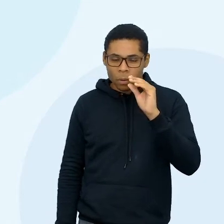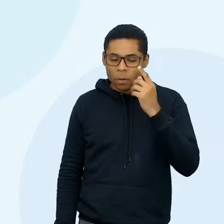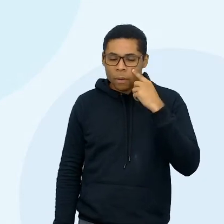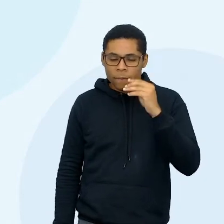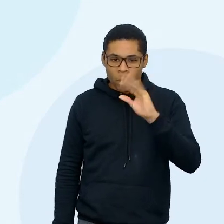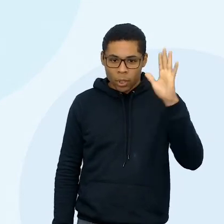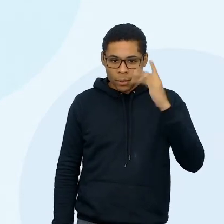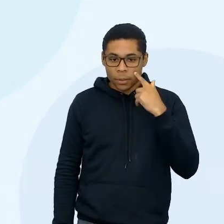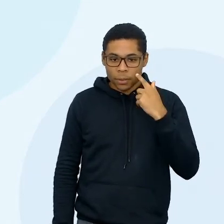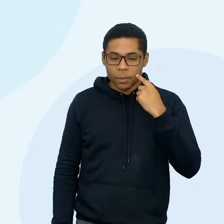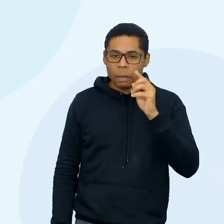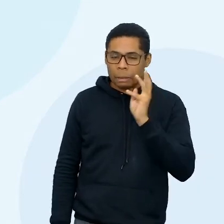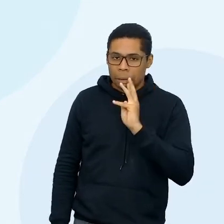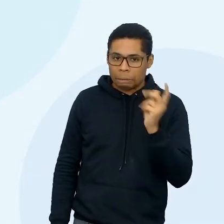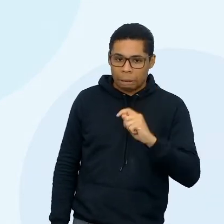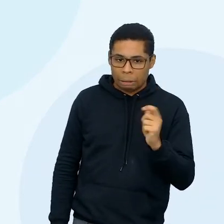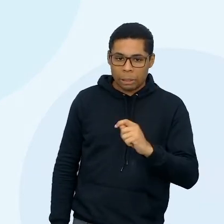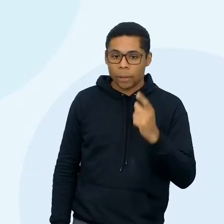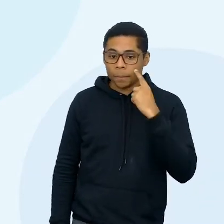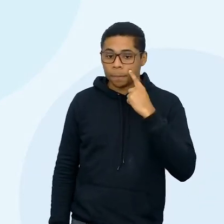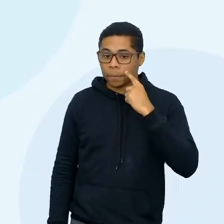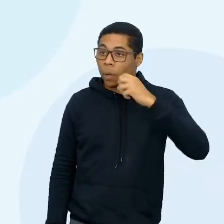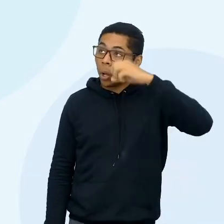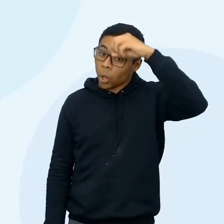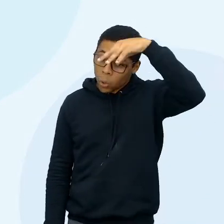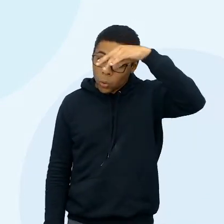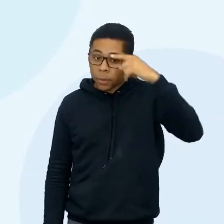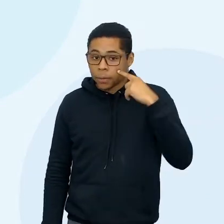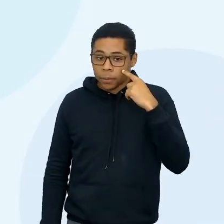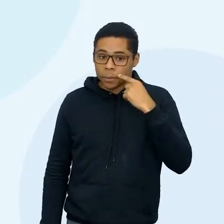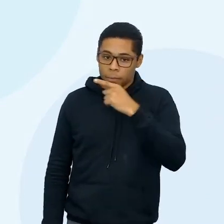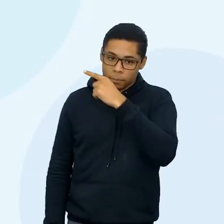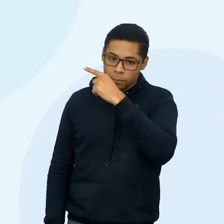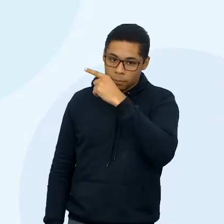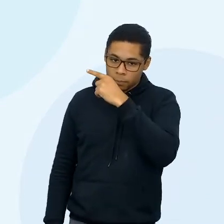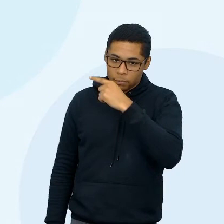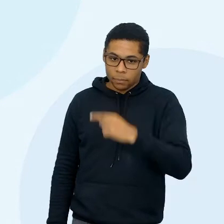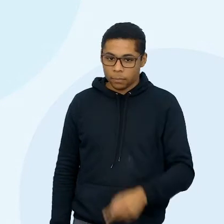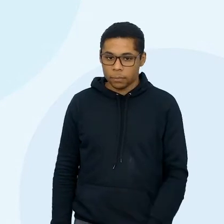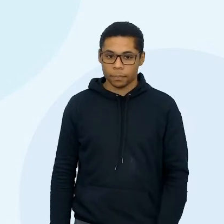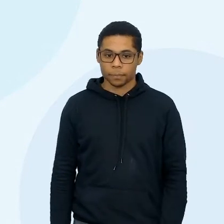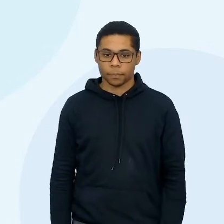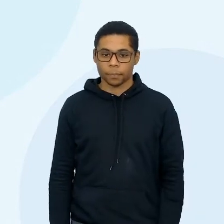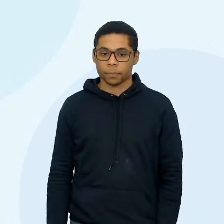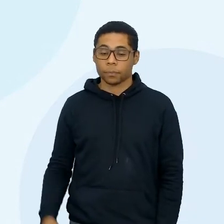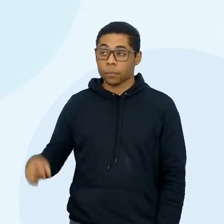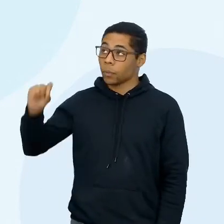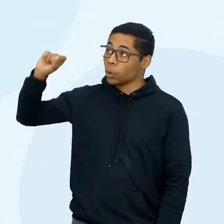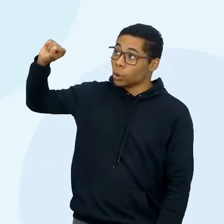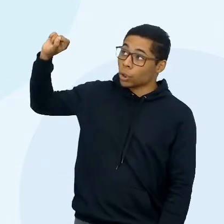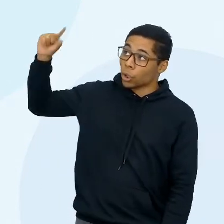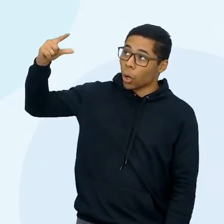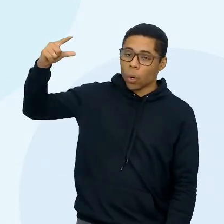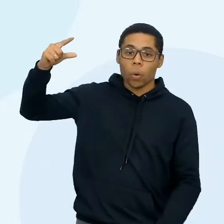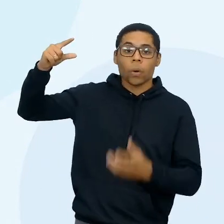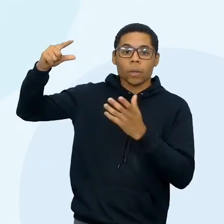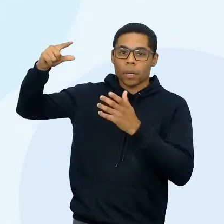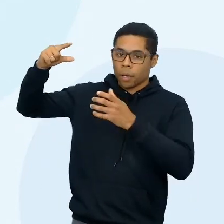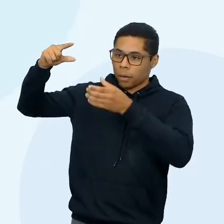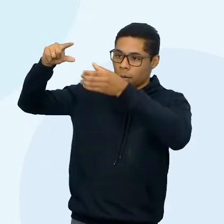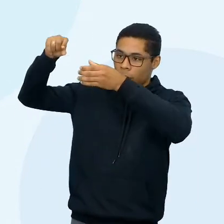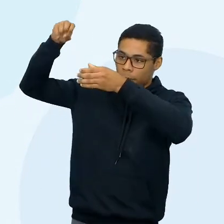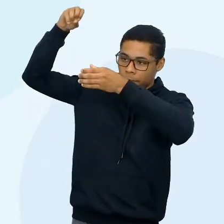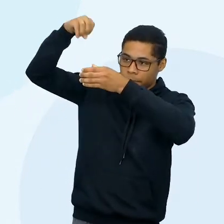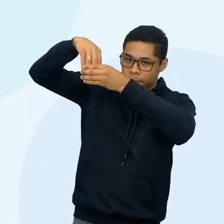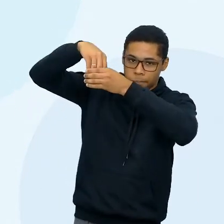se fica legal. Ó. A luz que pega aqui, a luz solar que incide aqui na garrafa, eu pretendo que faça o seguinte,